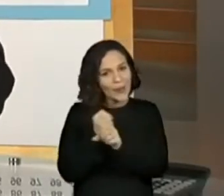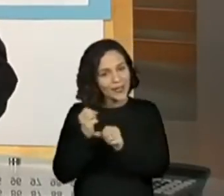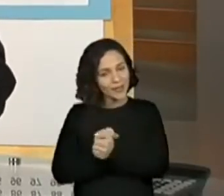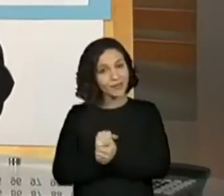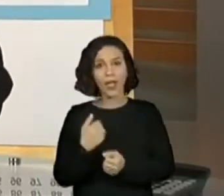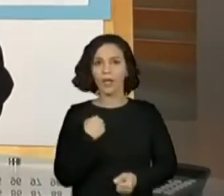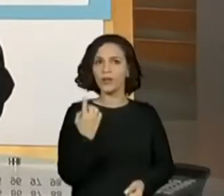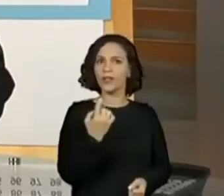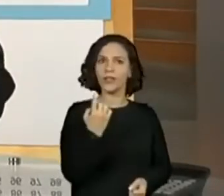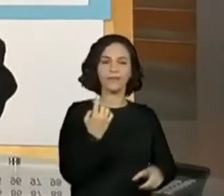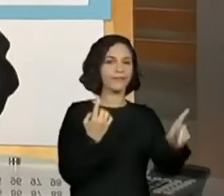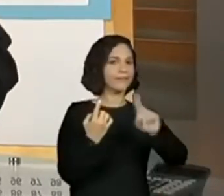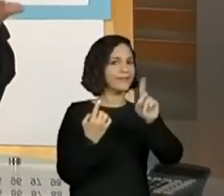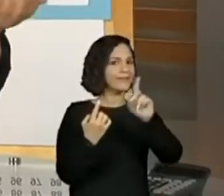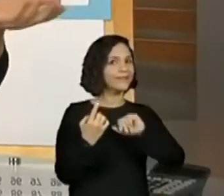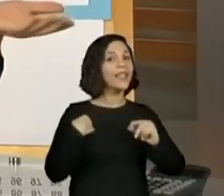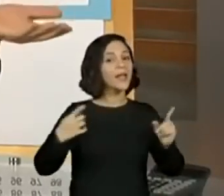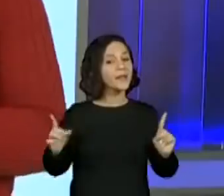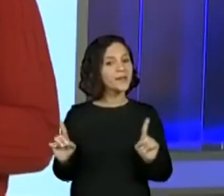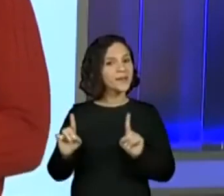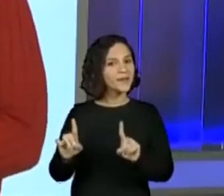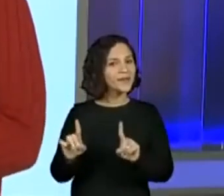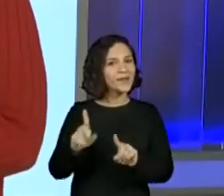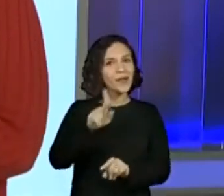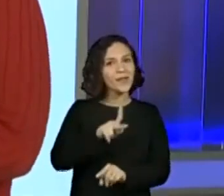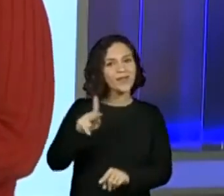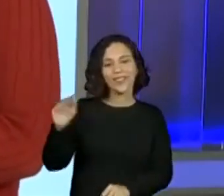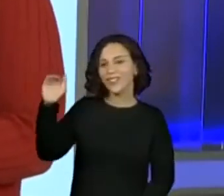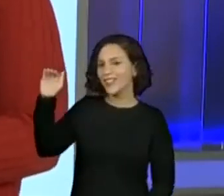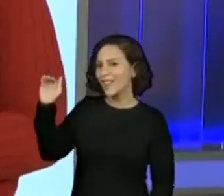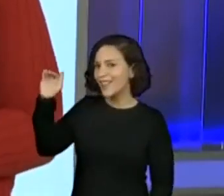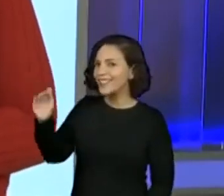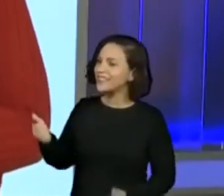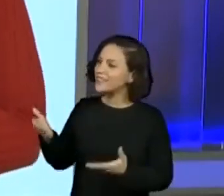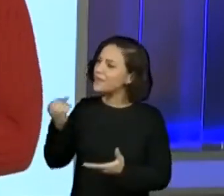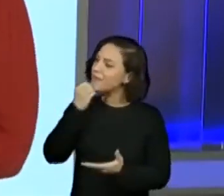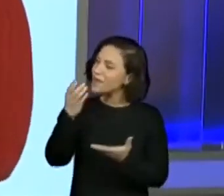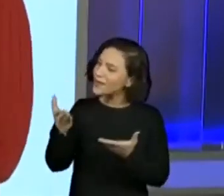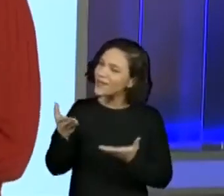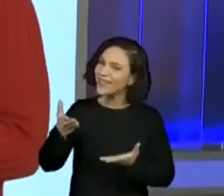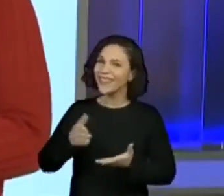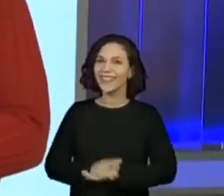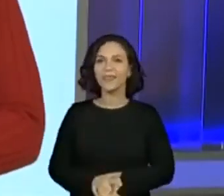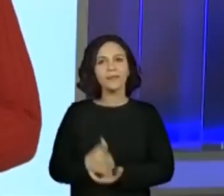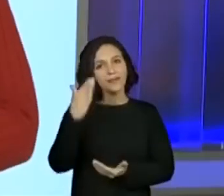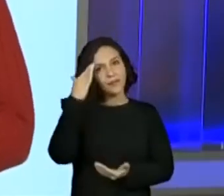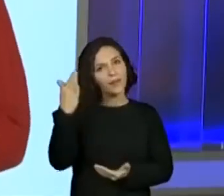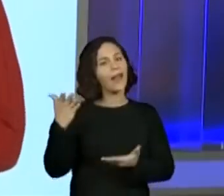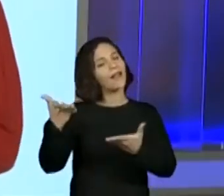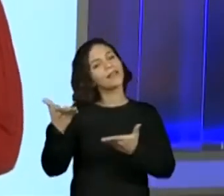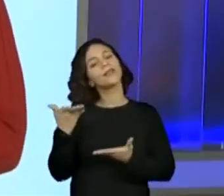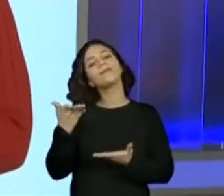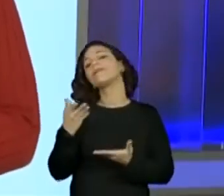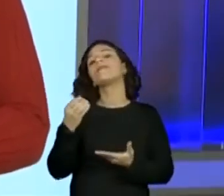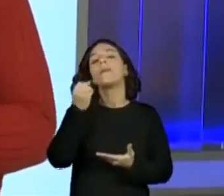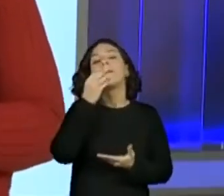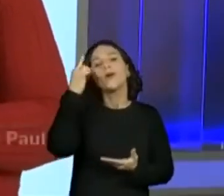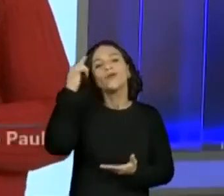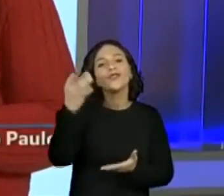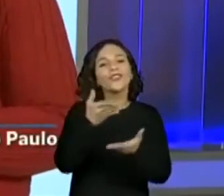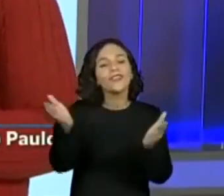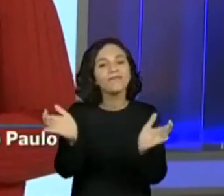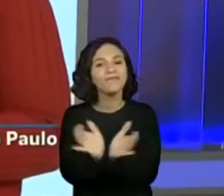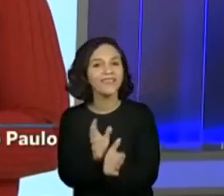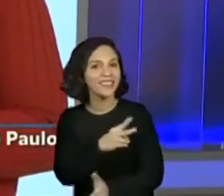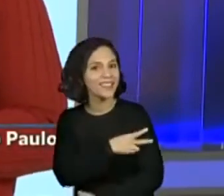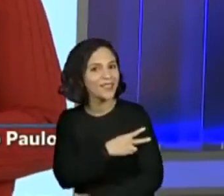olha, eu não estou sozinha para essa aula, quem está comigo? Professora Joyce, seja bem-vinda. Obrigada pelo convite. Bom dia, galera do